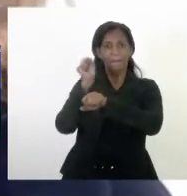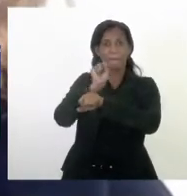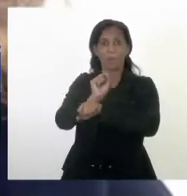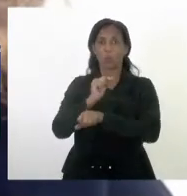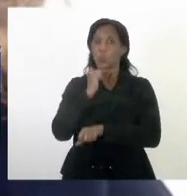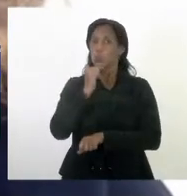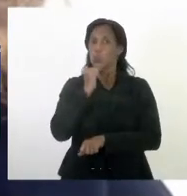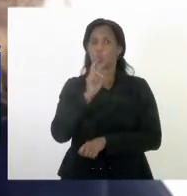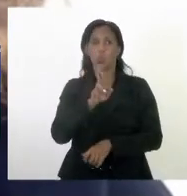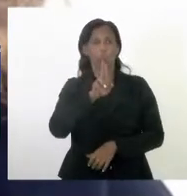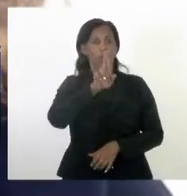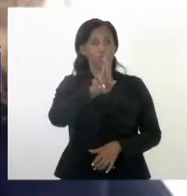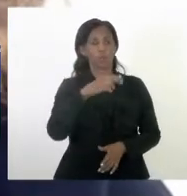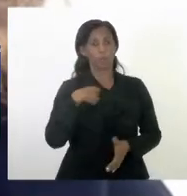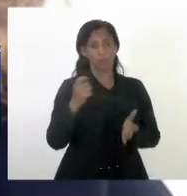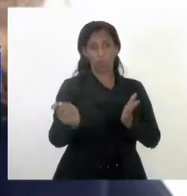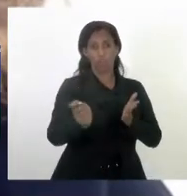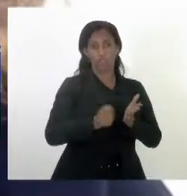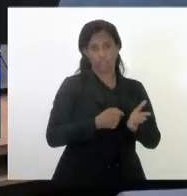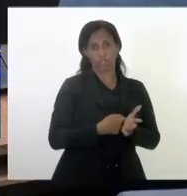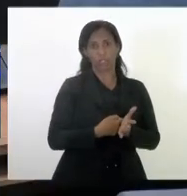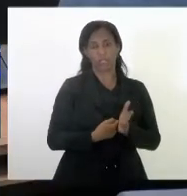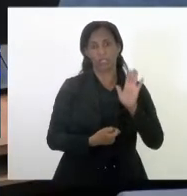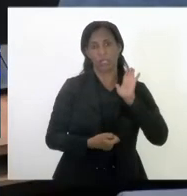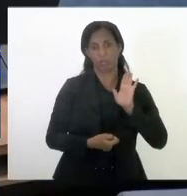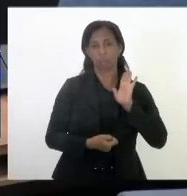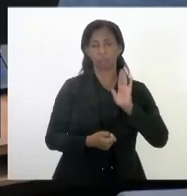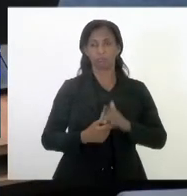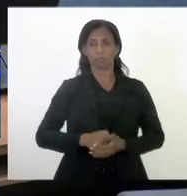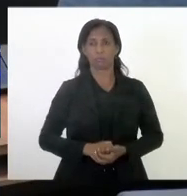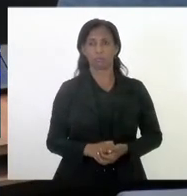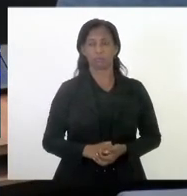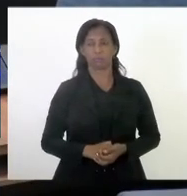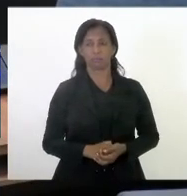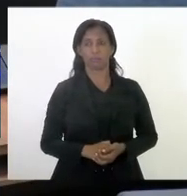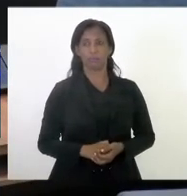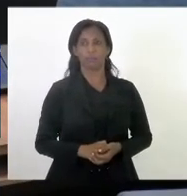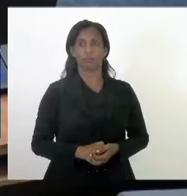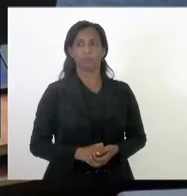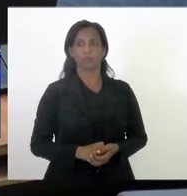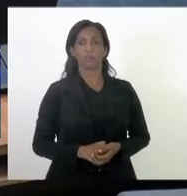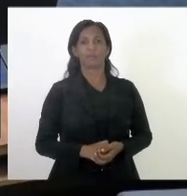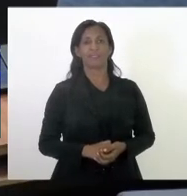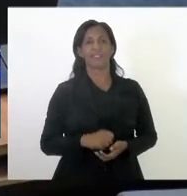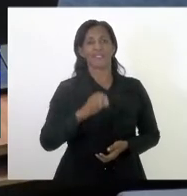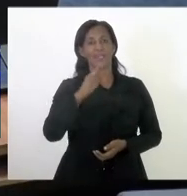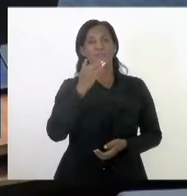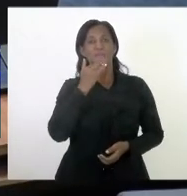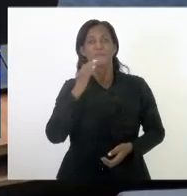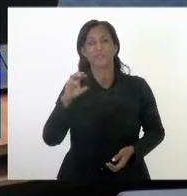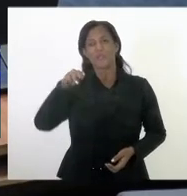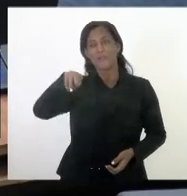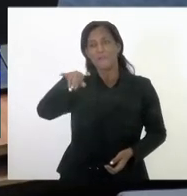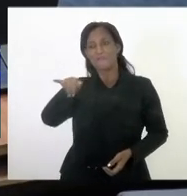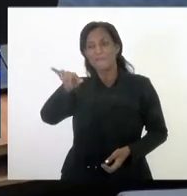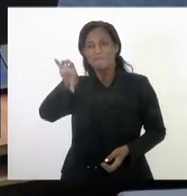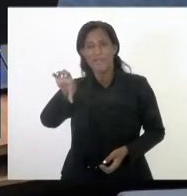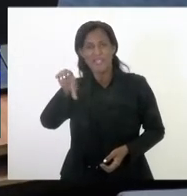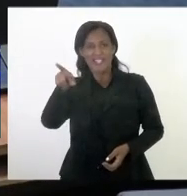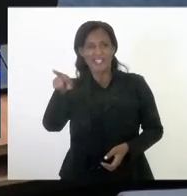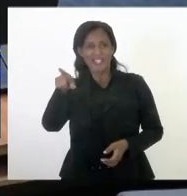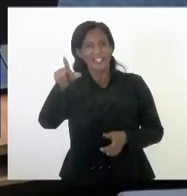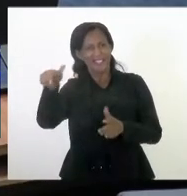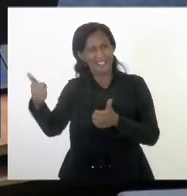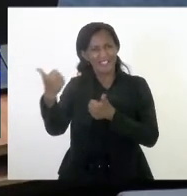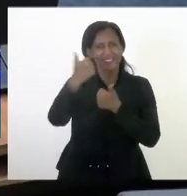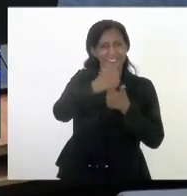senhora me chamou, mas estou inscrito. Se o deputado Carlos Mink autorizar, eu coloco Vossa Autorizo Excelência. Autorizo